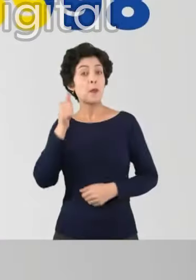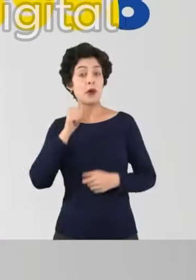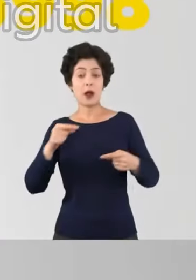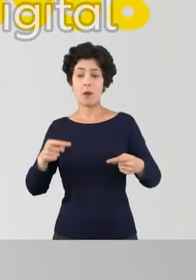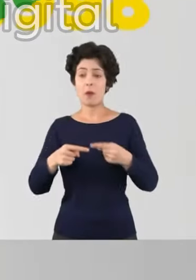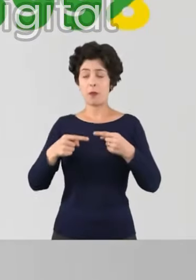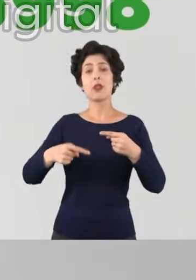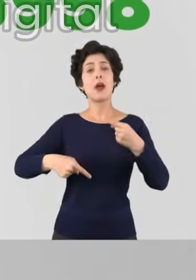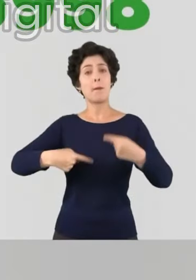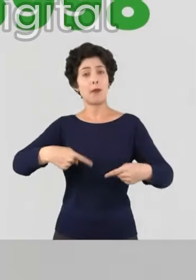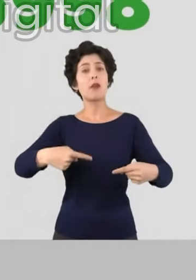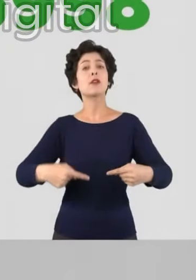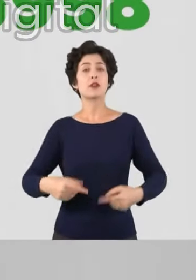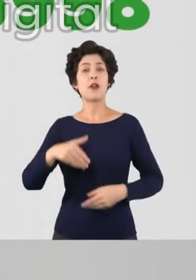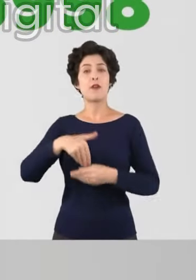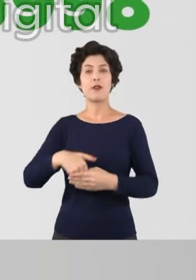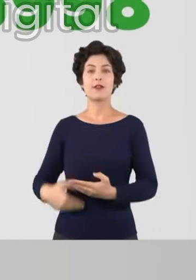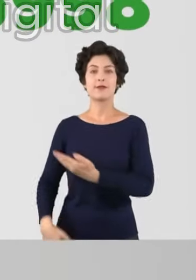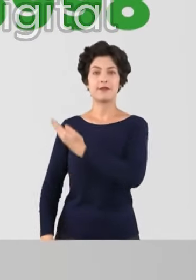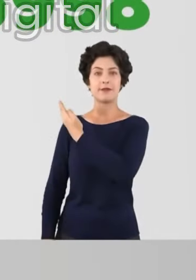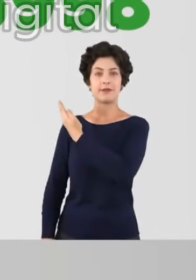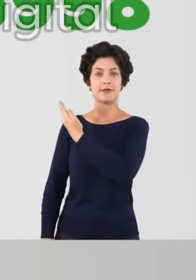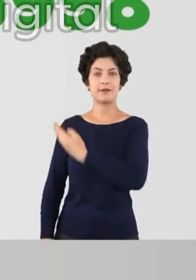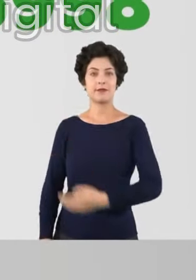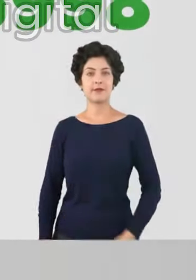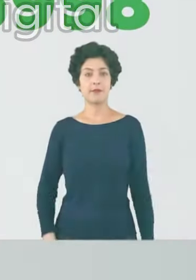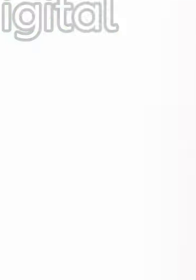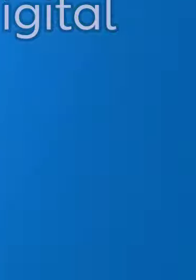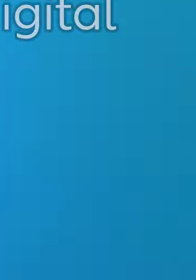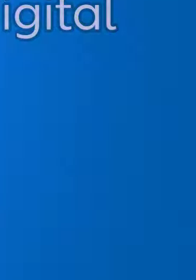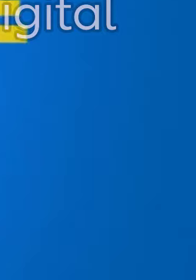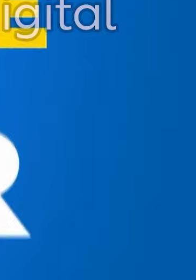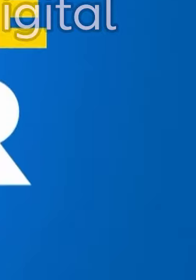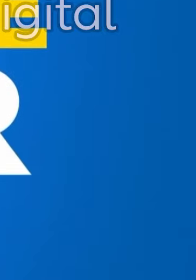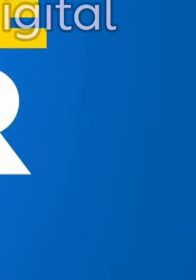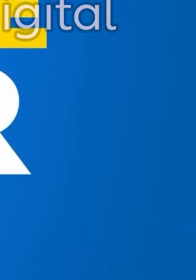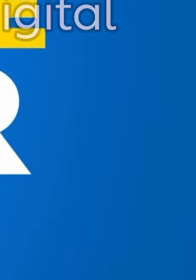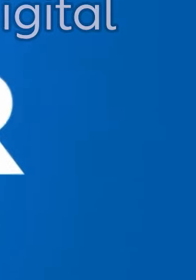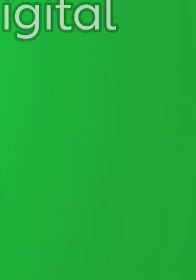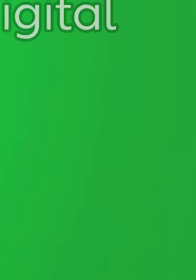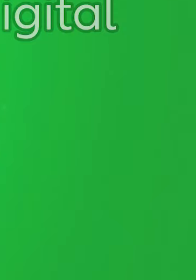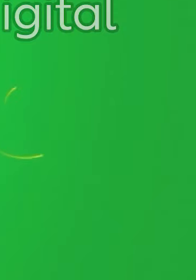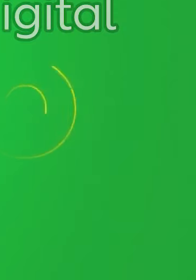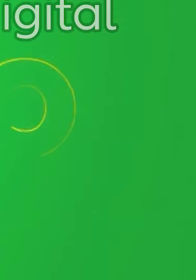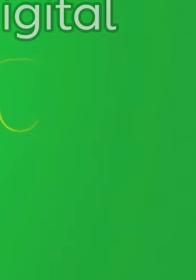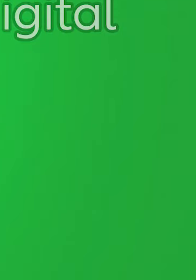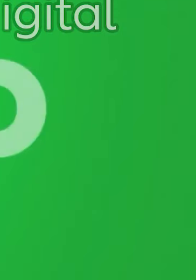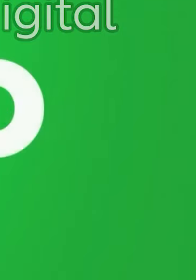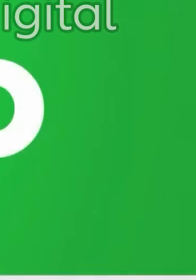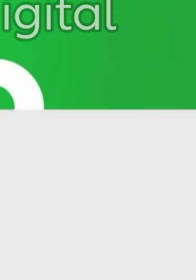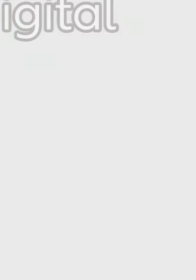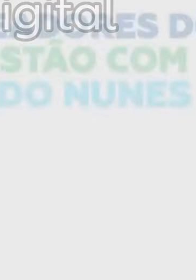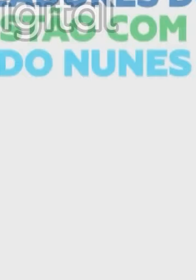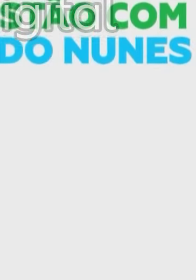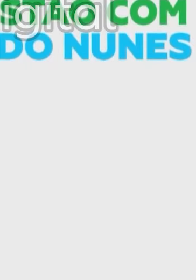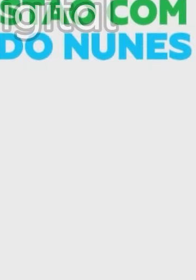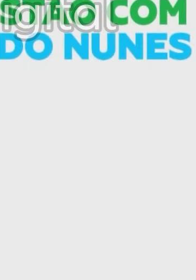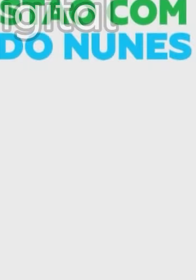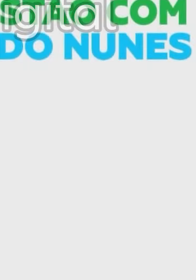Tudo é político quando você é uma mulher. Vote Nadja Santos, 15, 9, 9, 8. Isso não pode parar. Isso é caminho seguro.